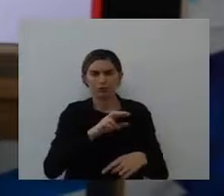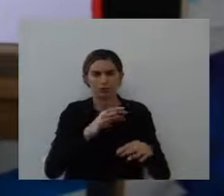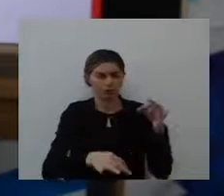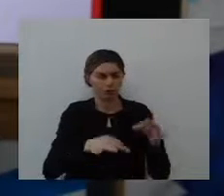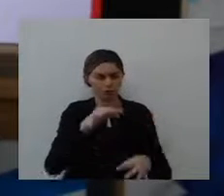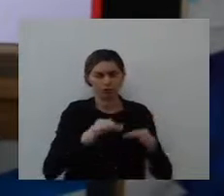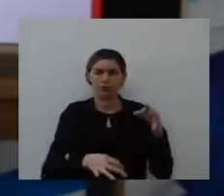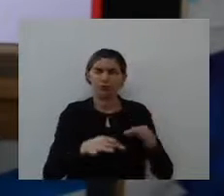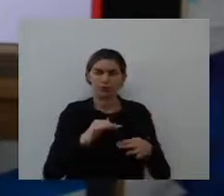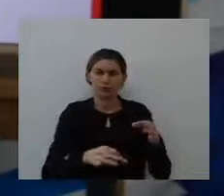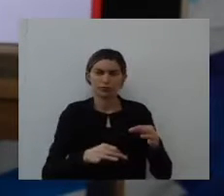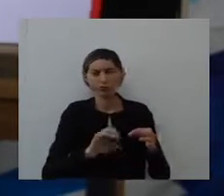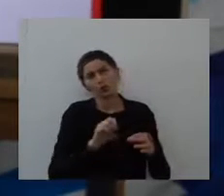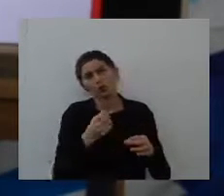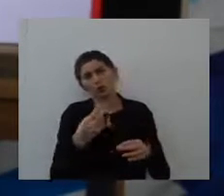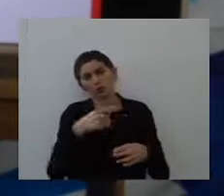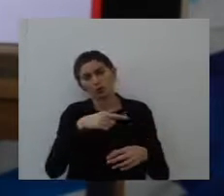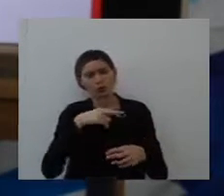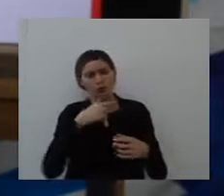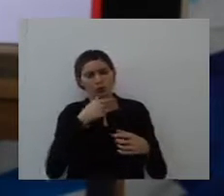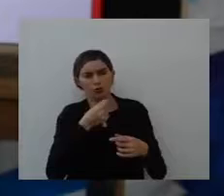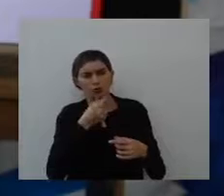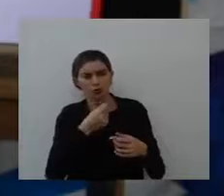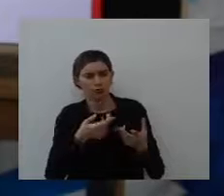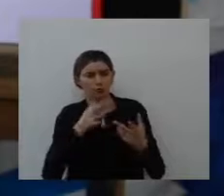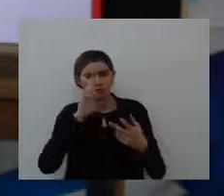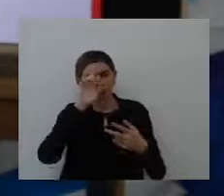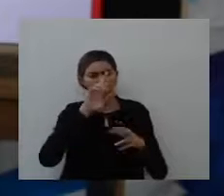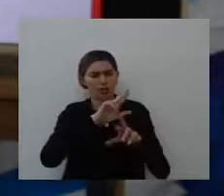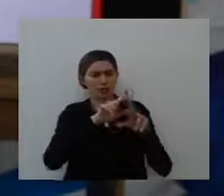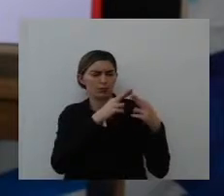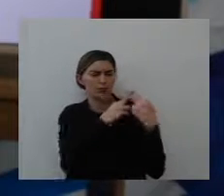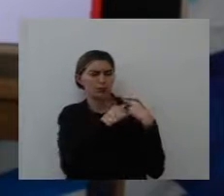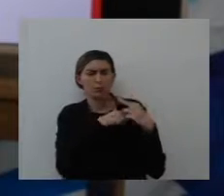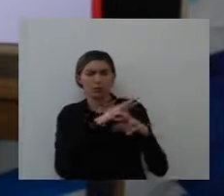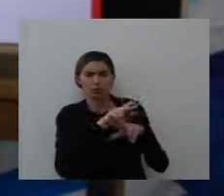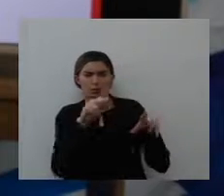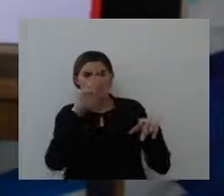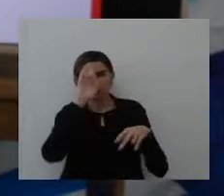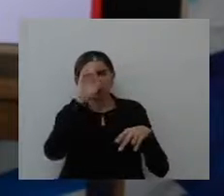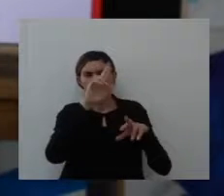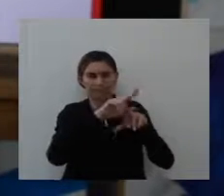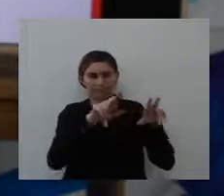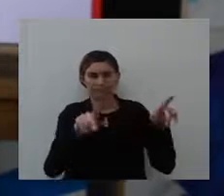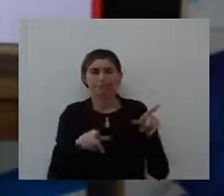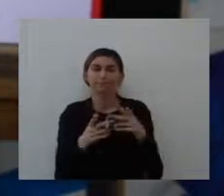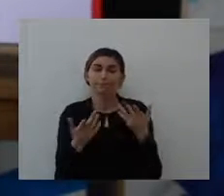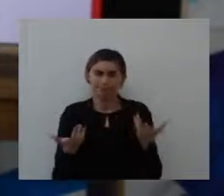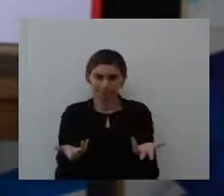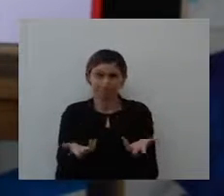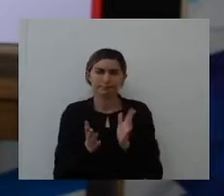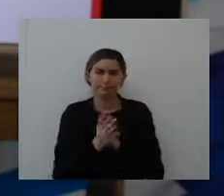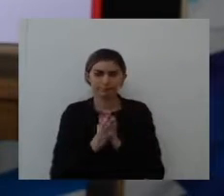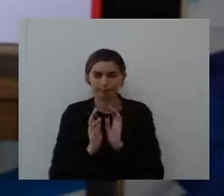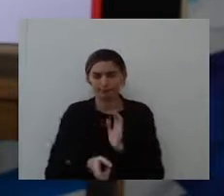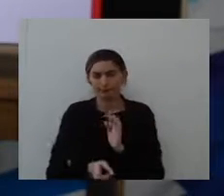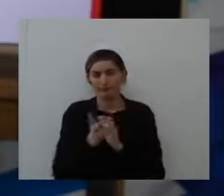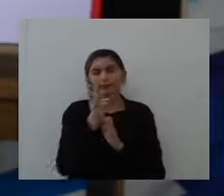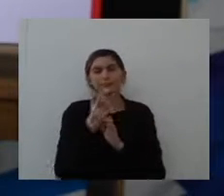judiciária. Ou seja, o cara acumulava várias funções. Tranquilo, fera? Pode